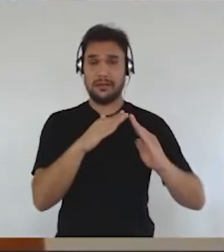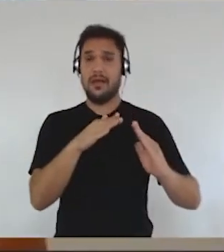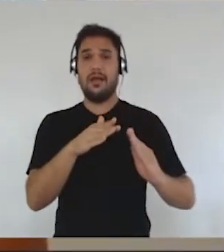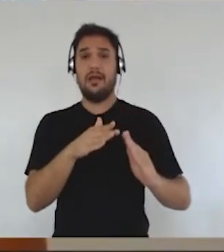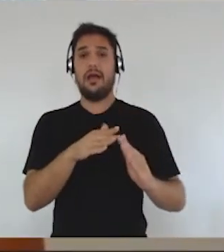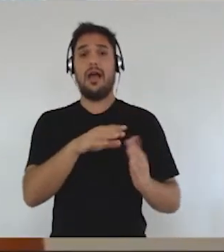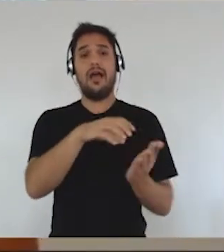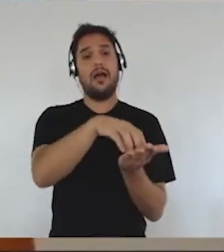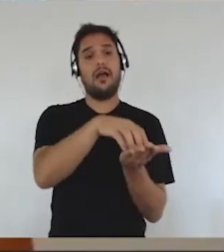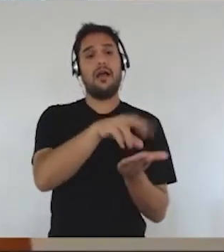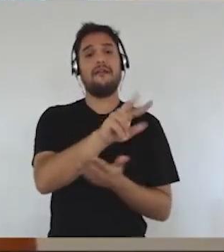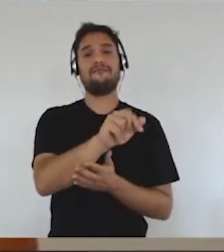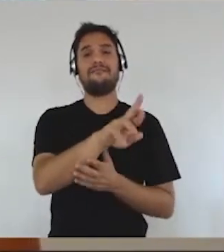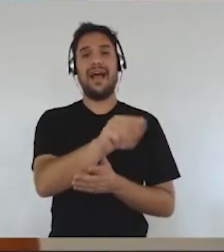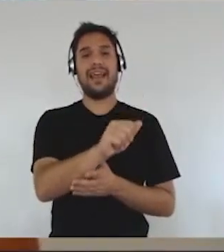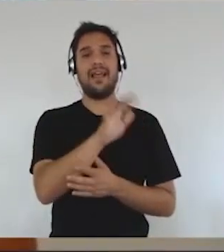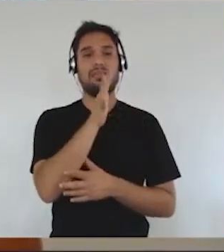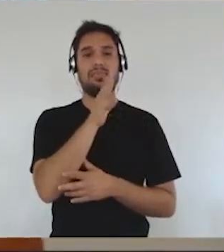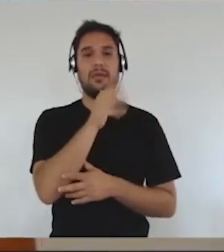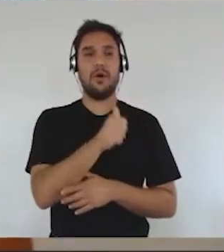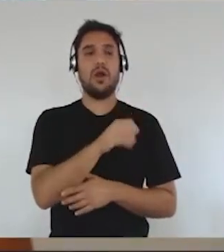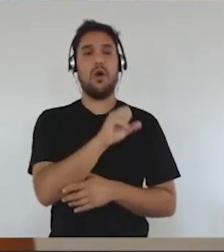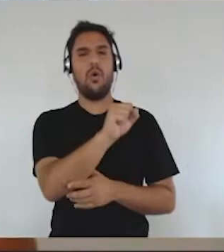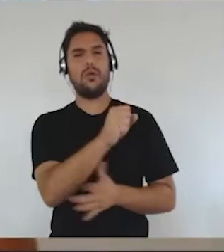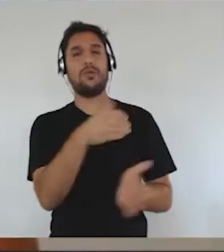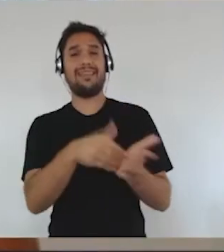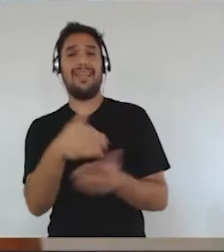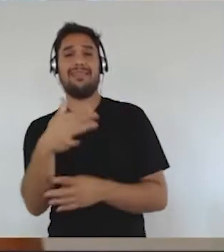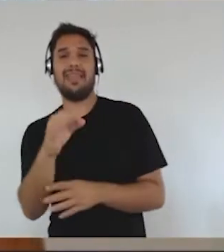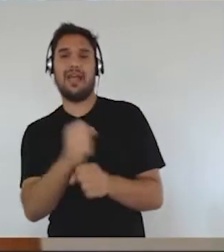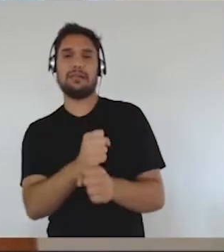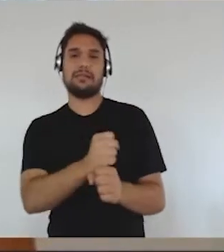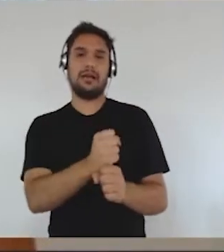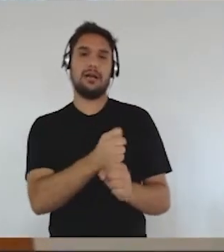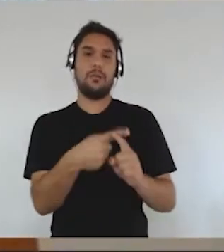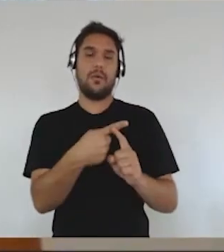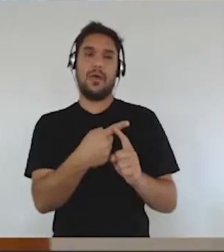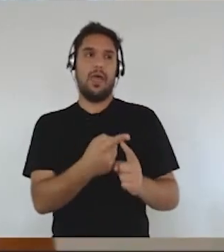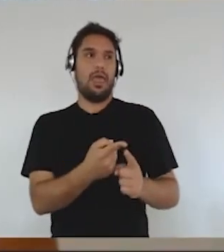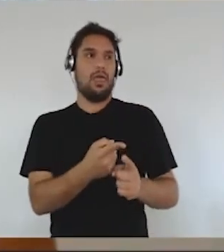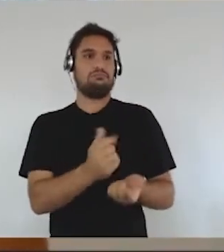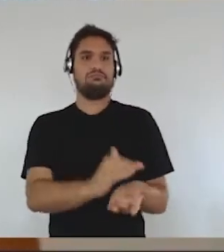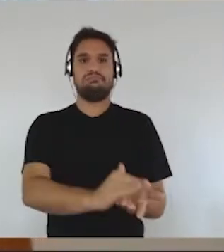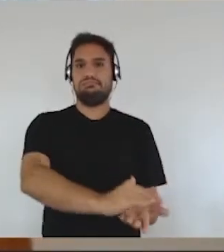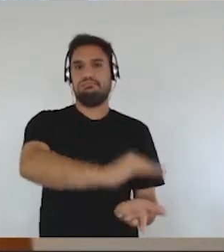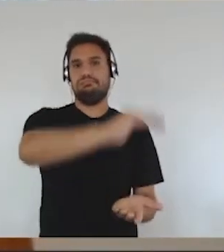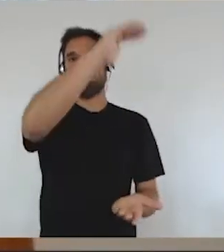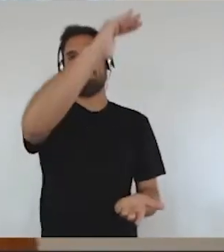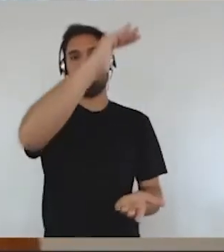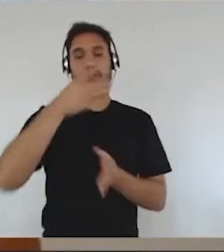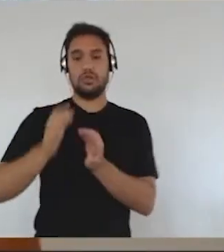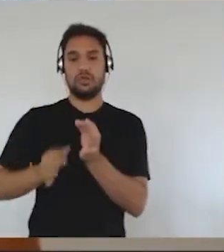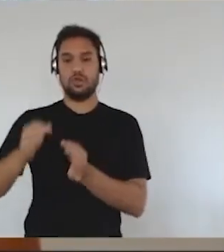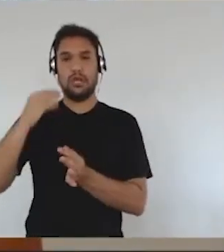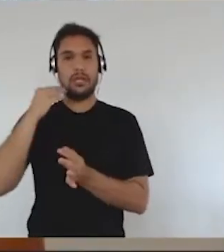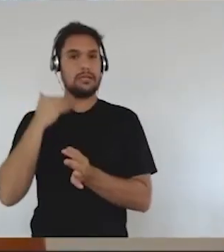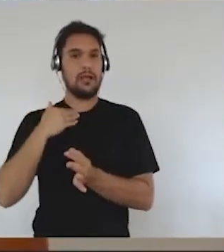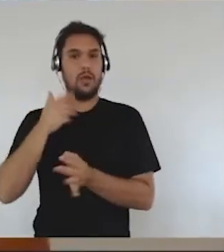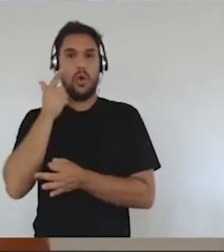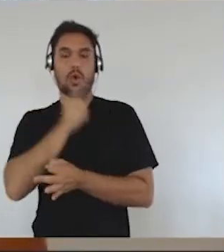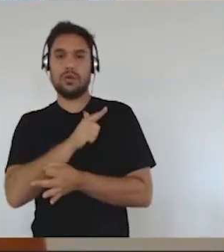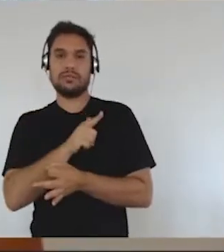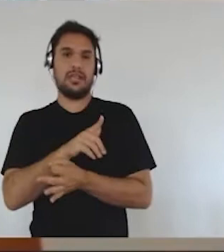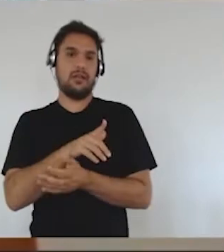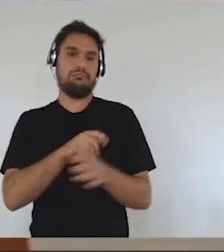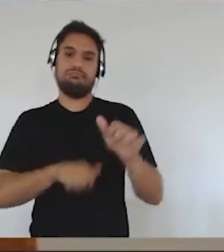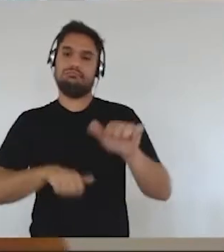Fazenda Pública, um processo dura, no mínimo, 8, 10 anos, porque o volume é imenso e os juízes não dão conta, por melhores que sejam